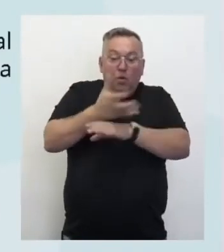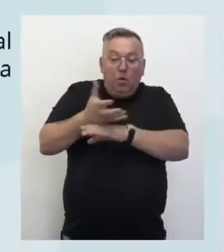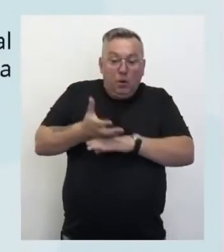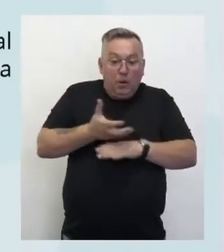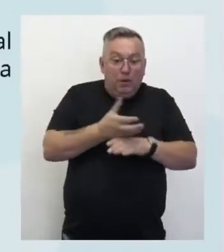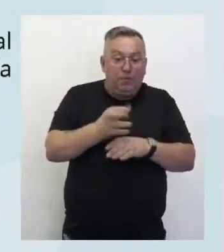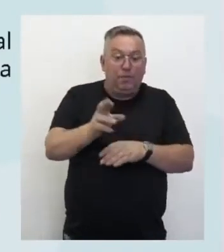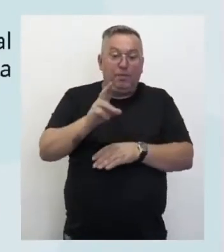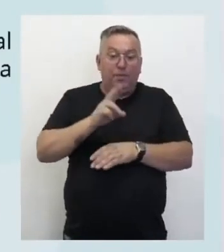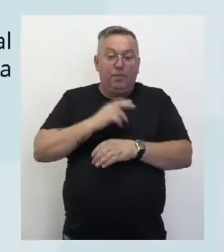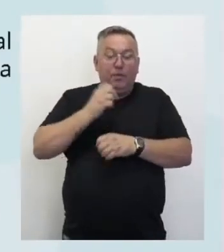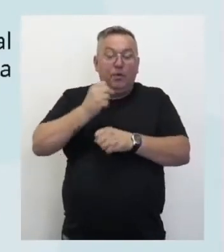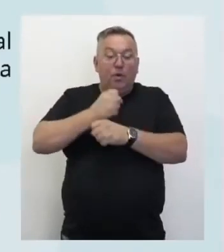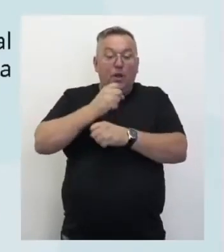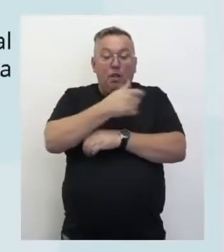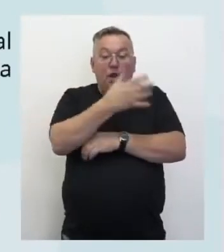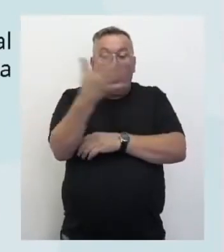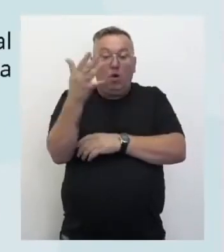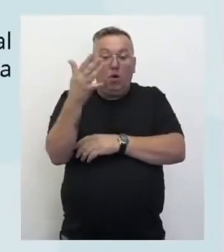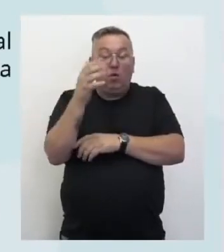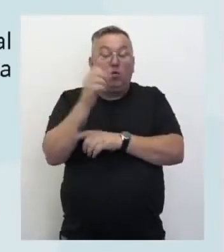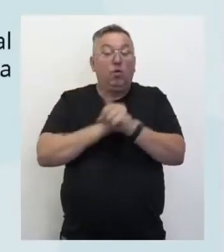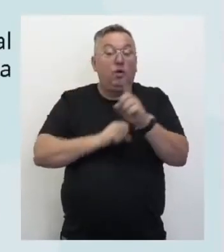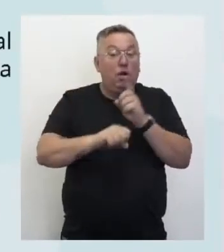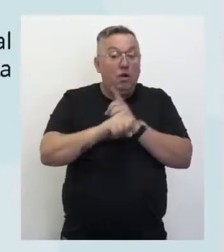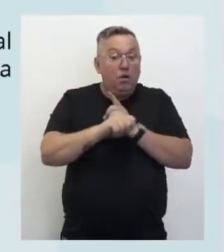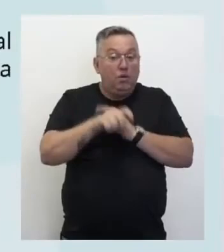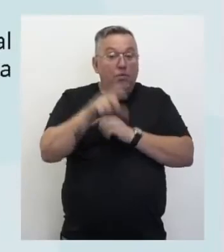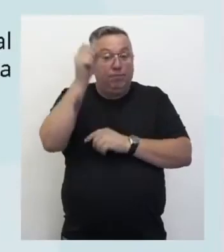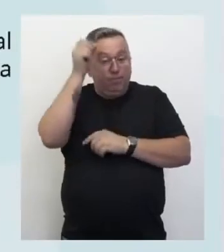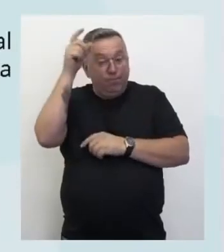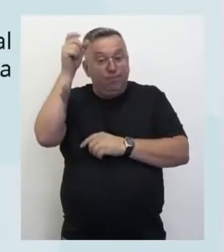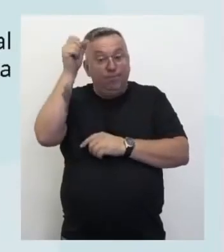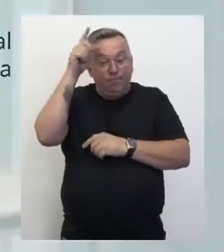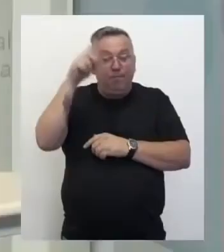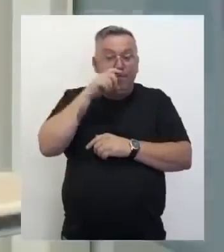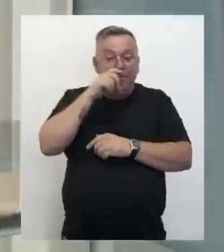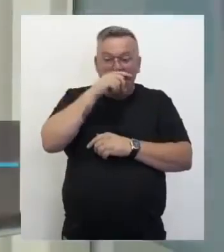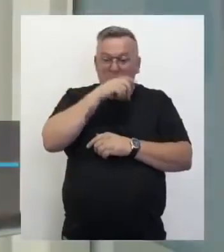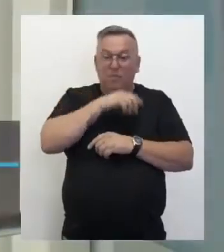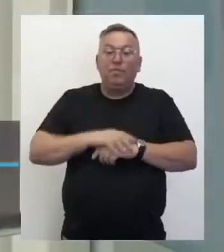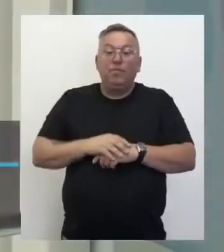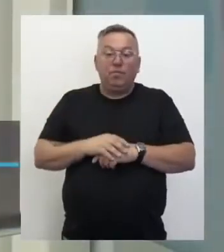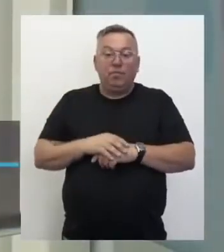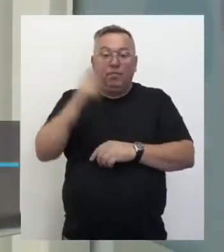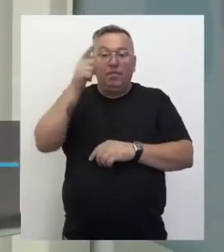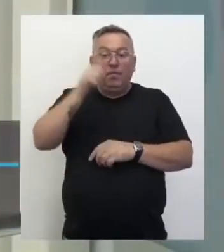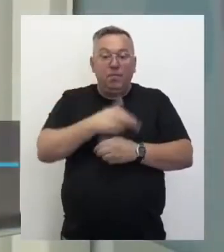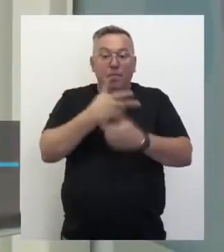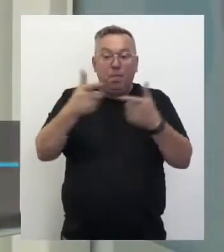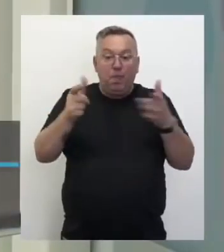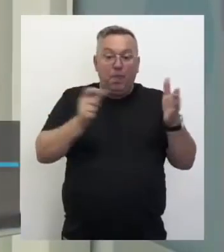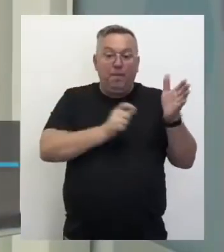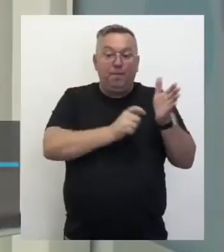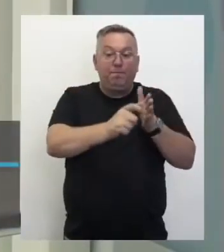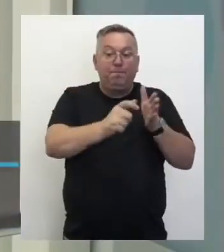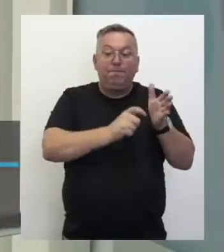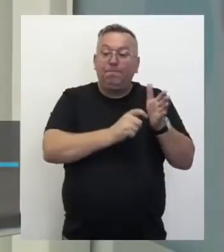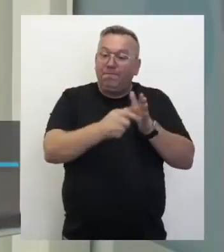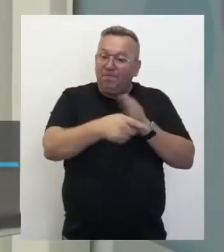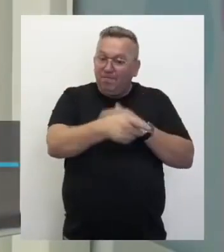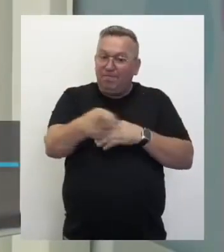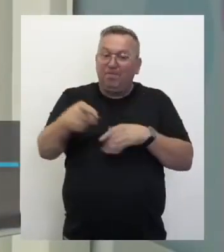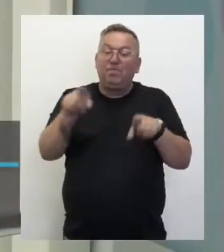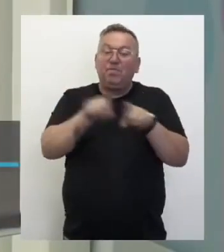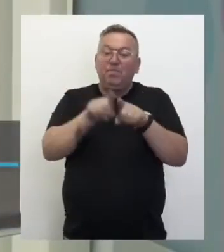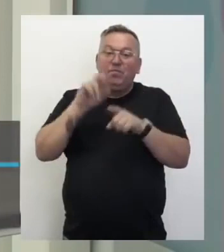fatores resultantes da construção natural, social e cultural. Um outro conceito que vocês